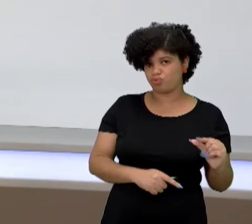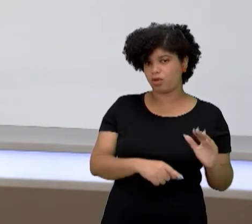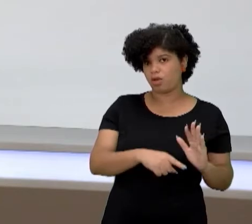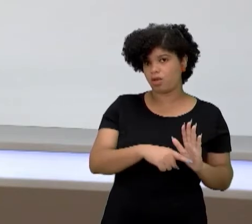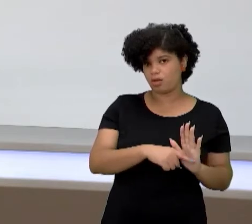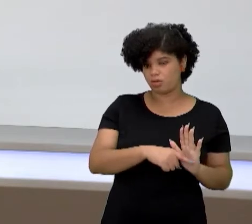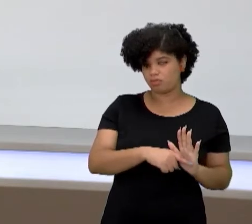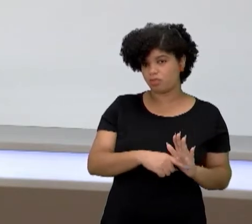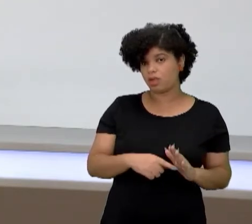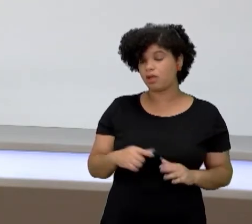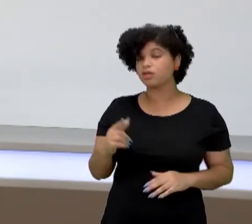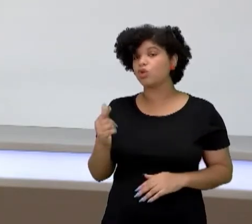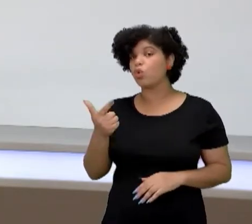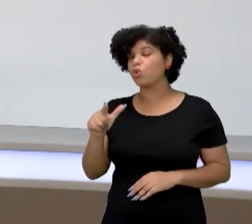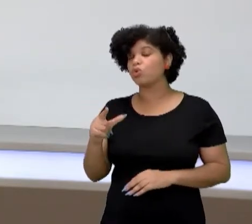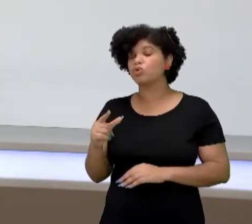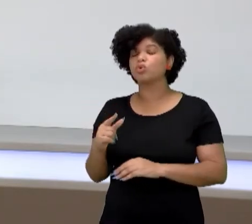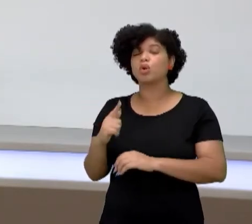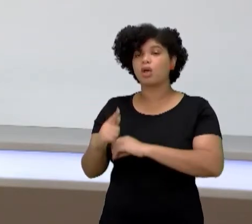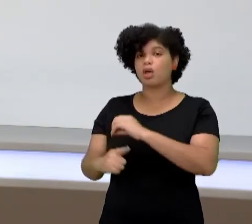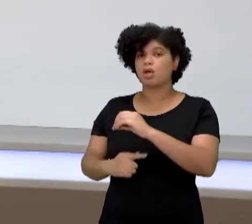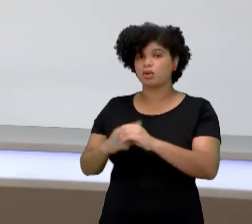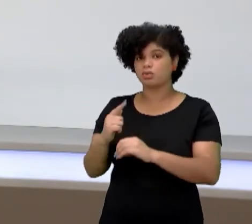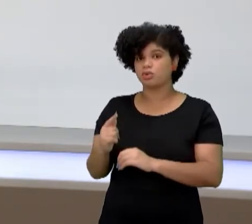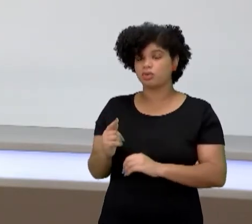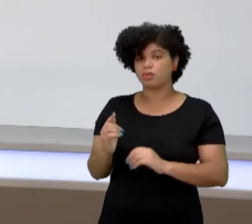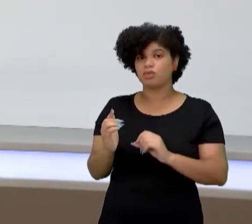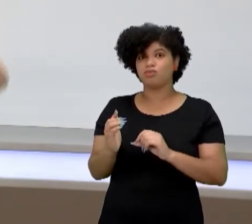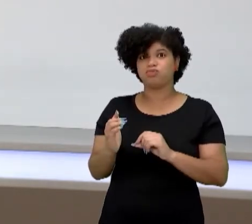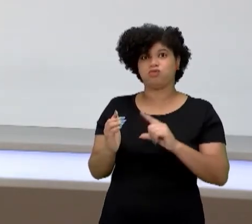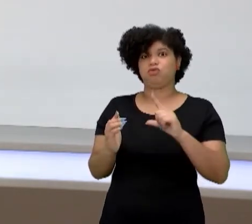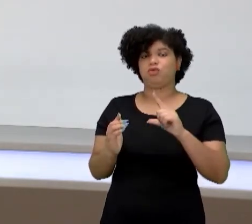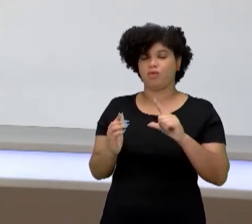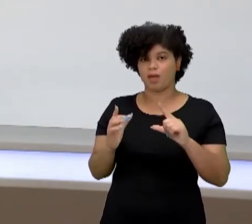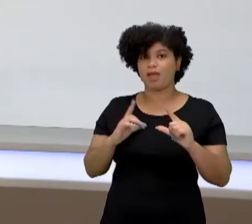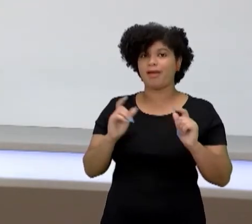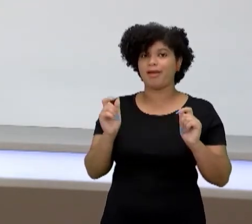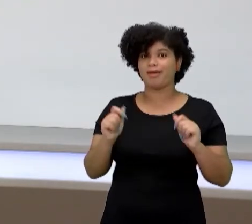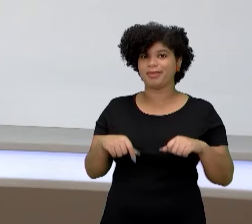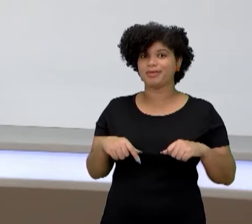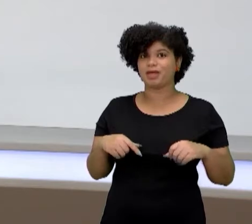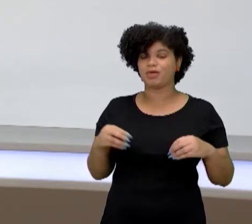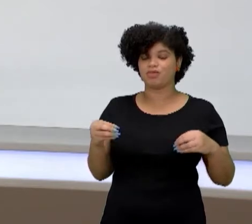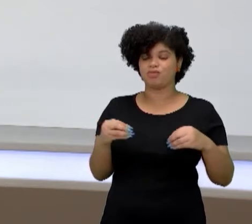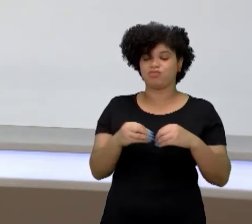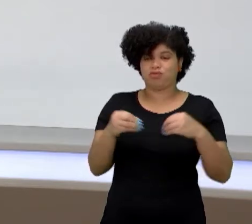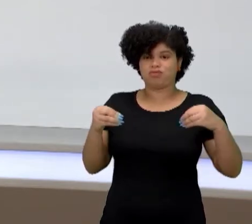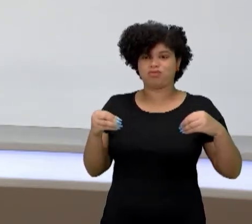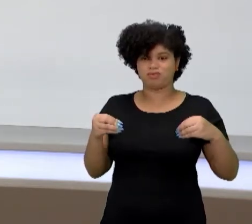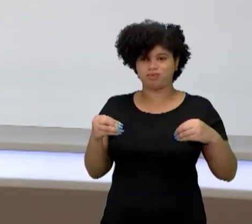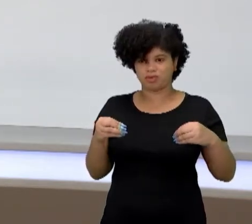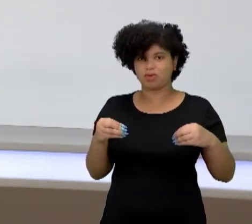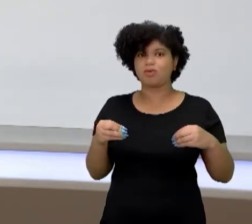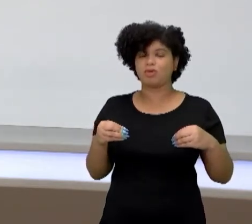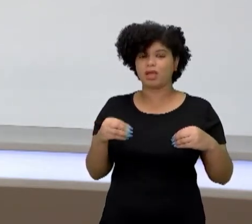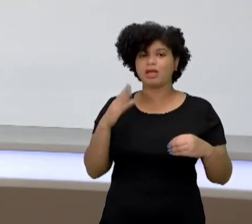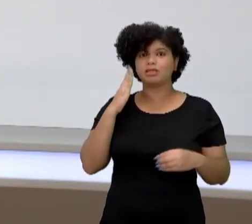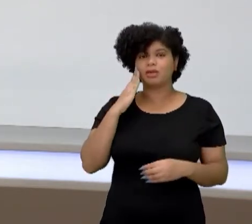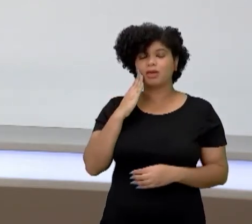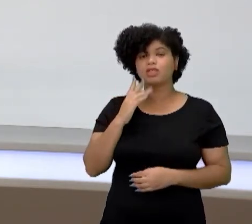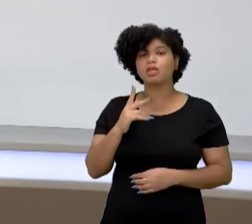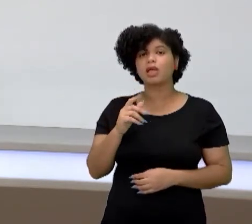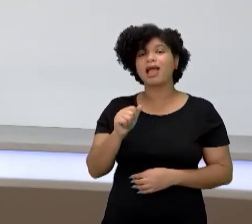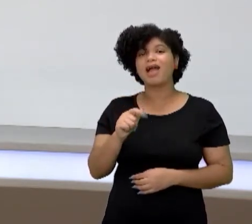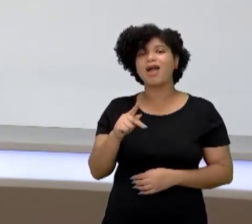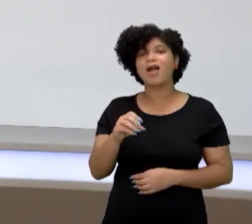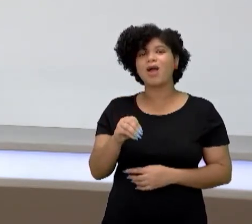acontecer a polaridade. Então, pela tabela periódica, se eu olhar o elemento na tabela periódica, eu vou saber se ele é eletronegativo